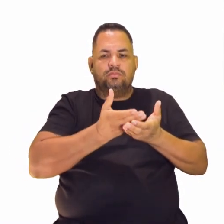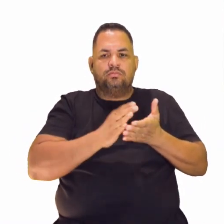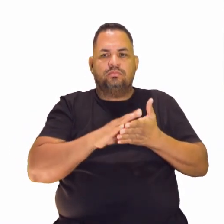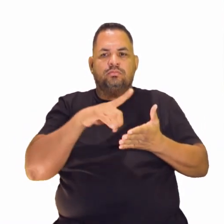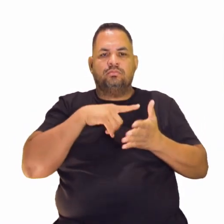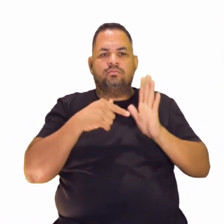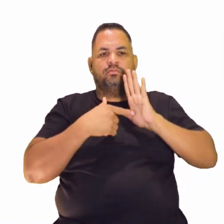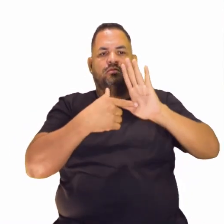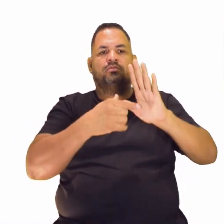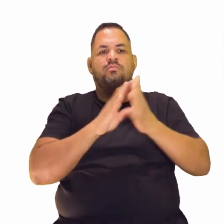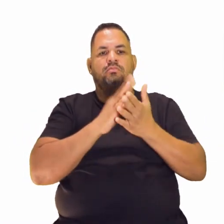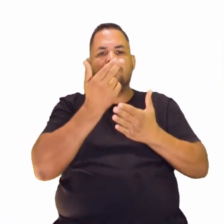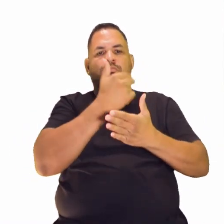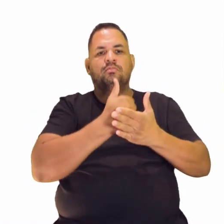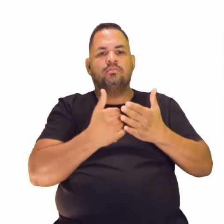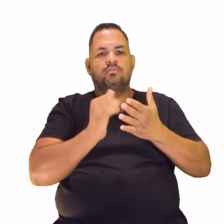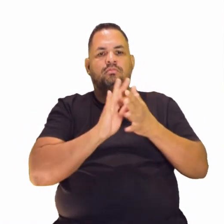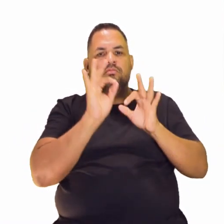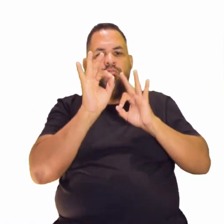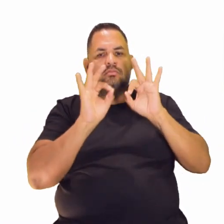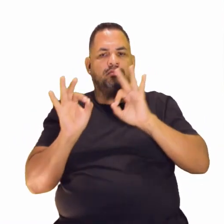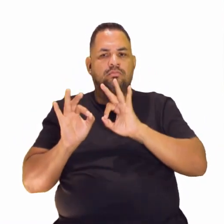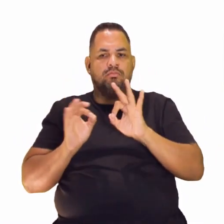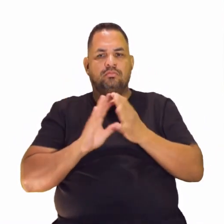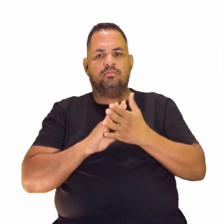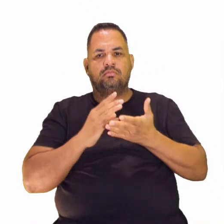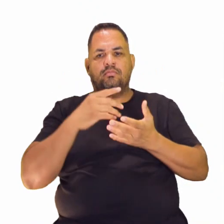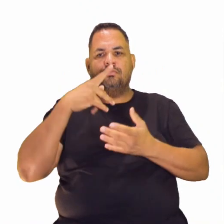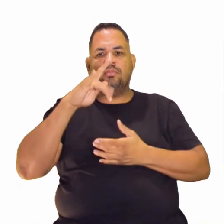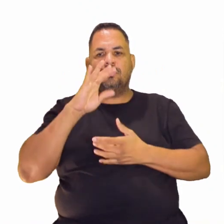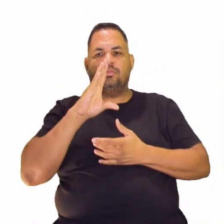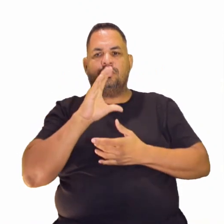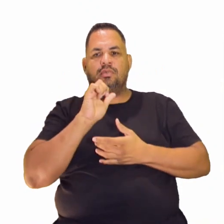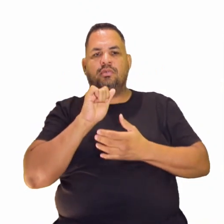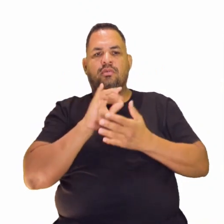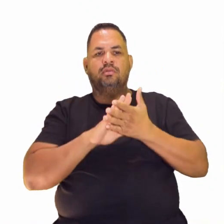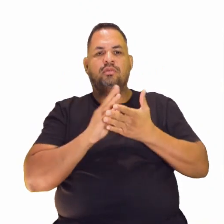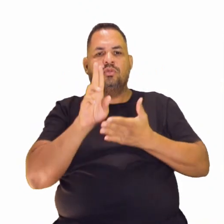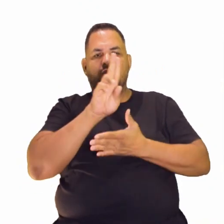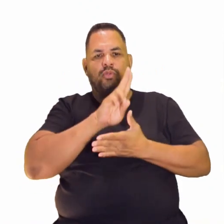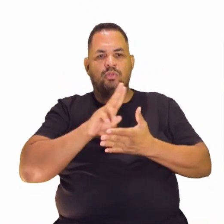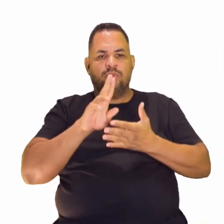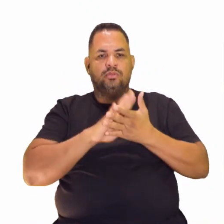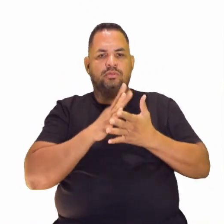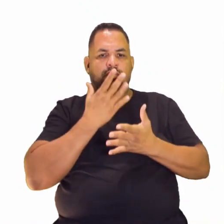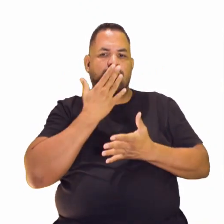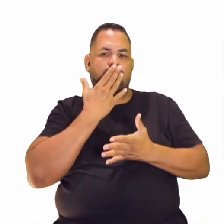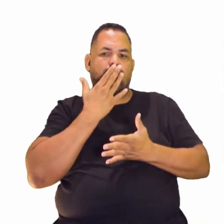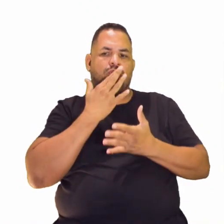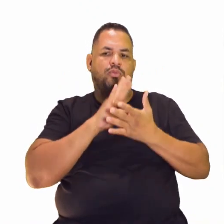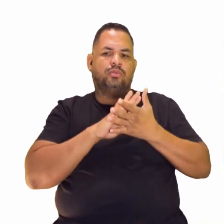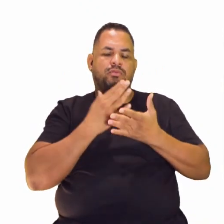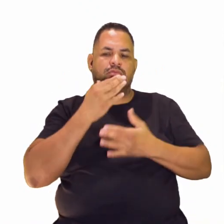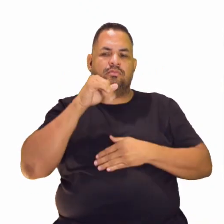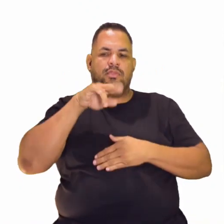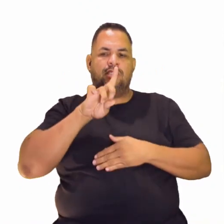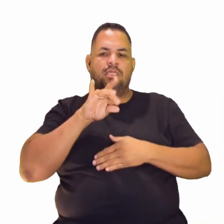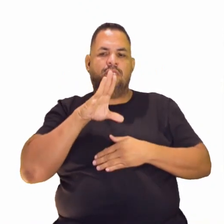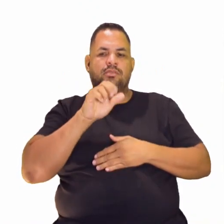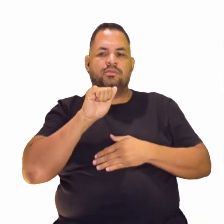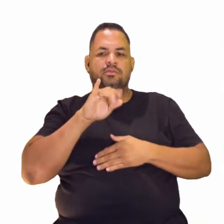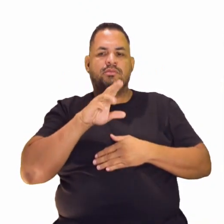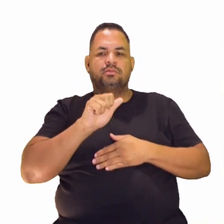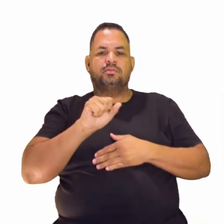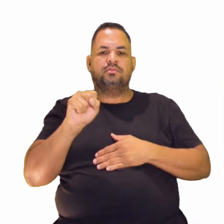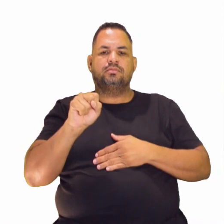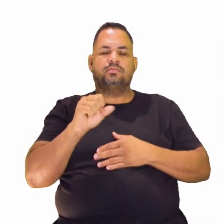apresentam desenhos e grafismos decorados em policromia com a utilização de corantes